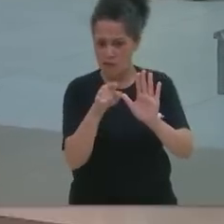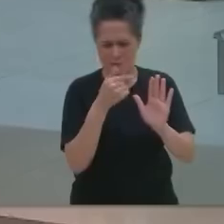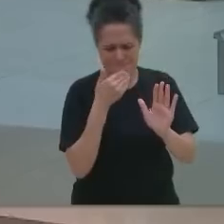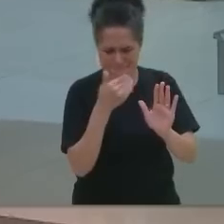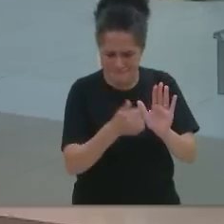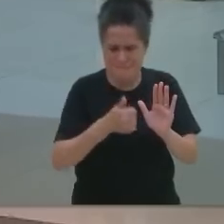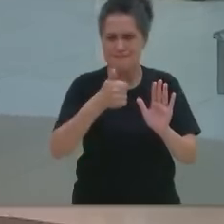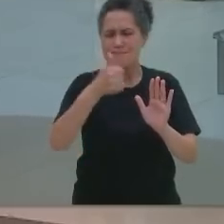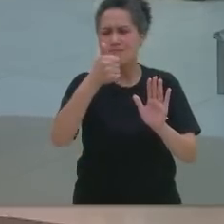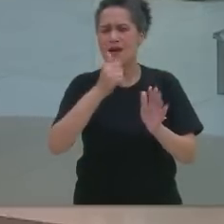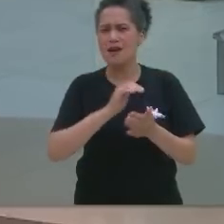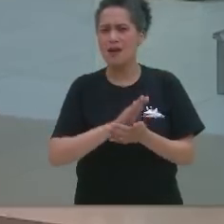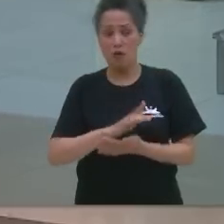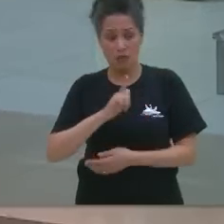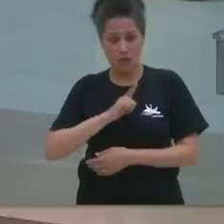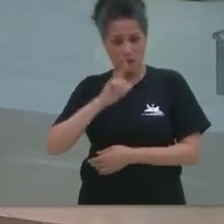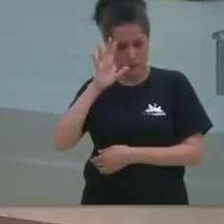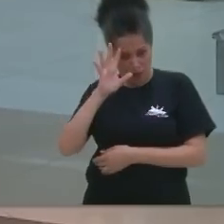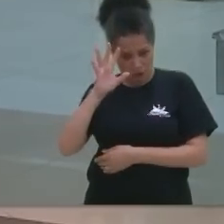Os acontecimentos,